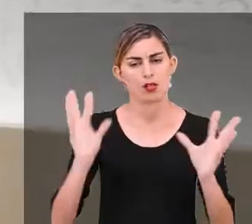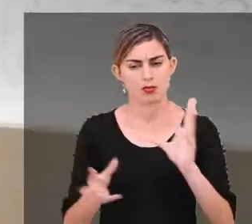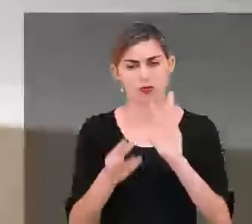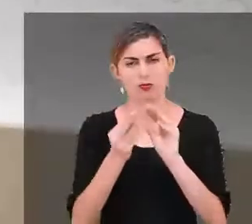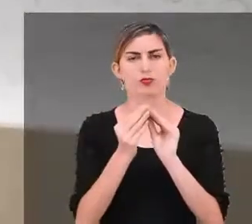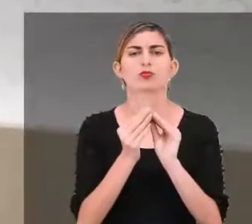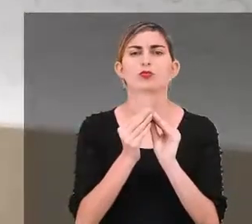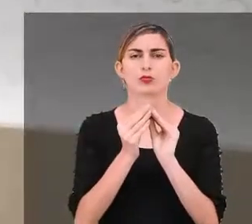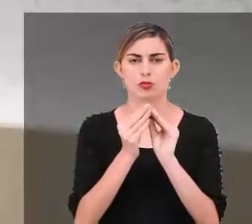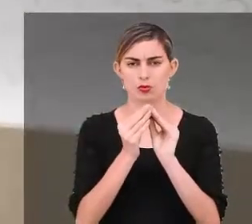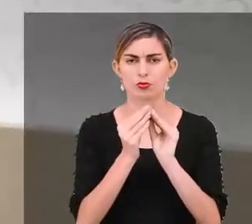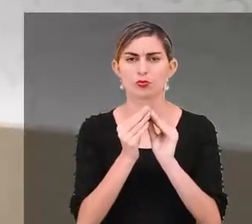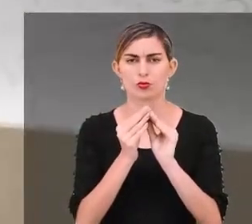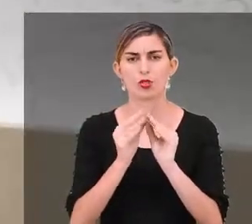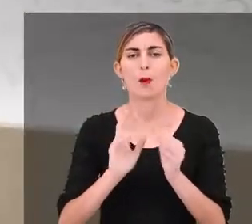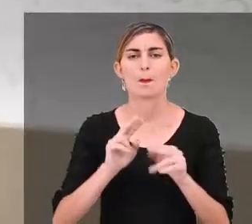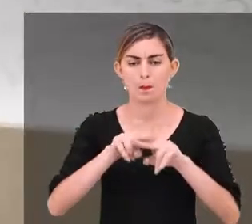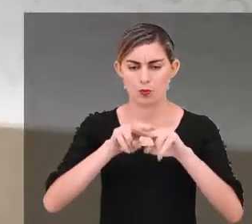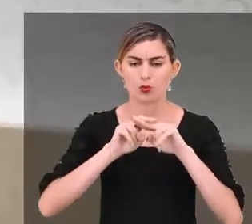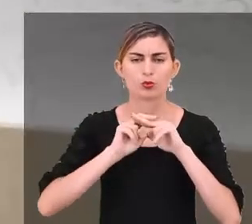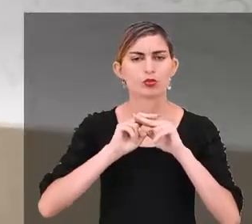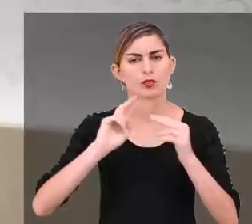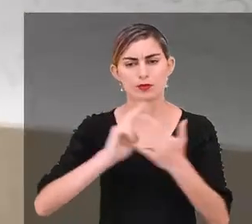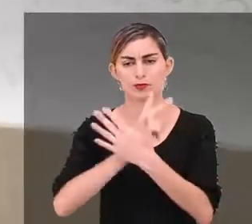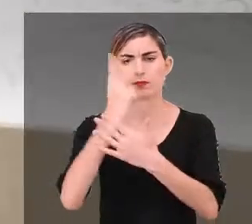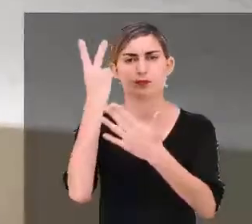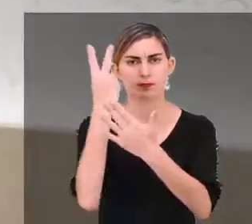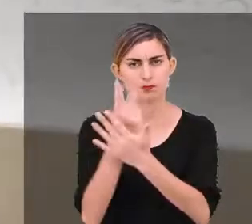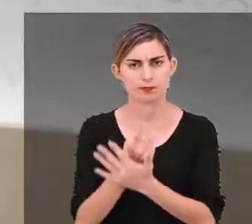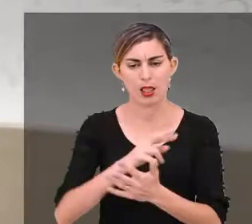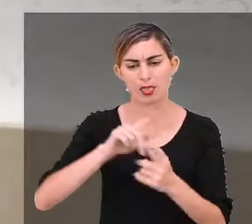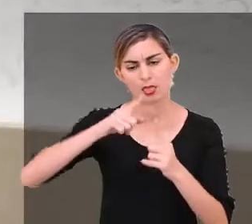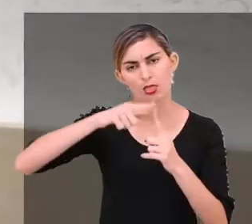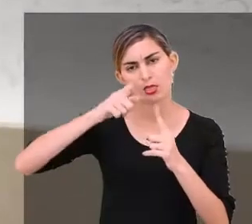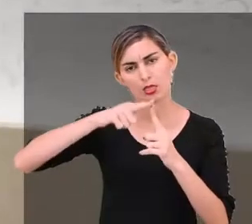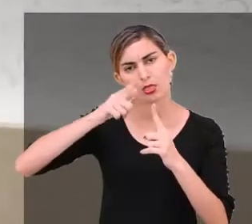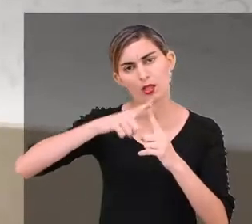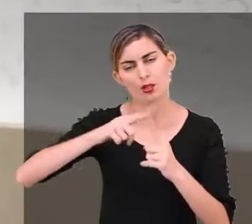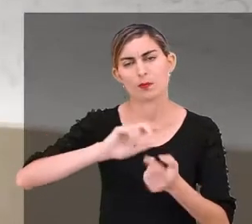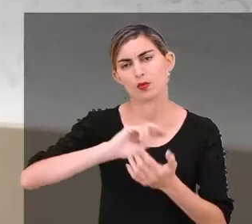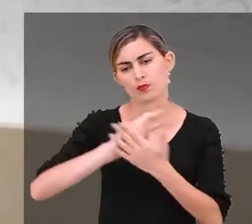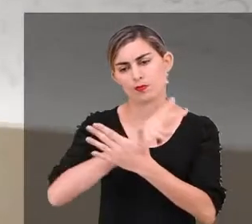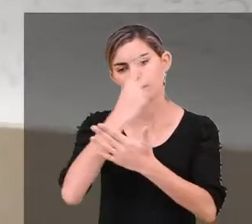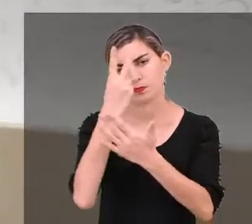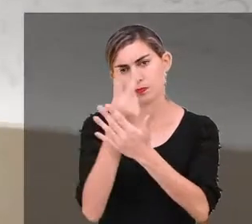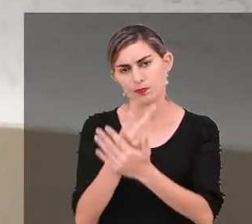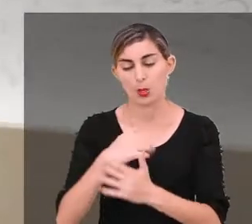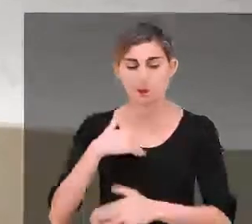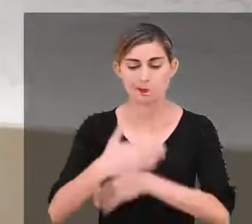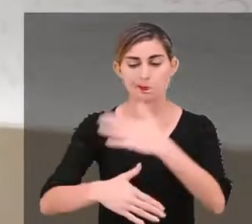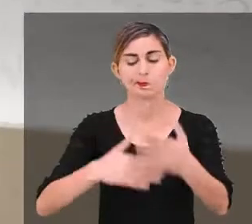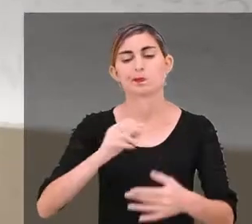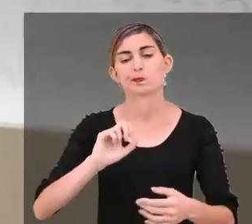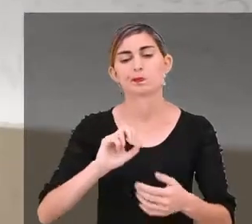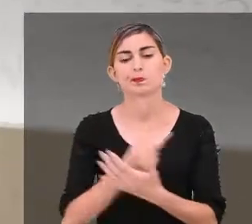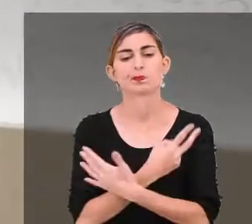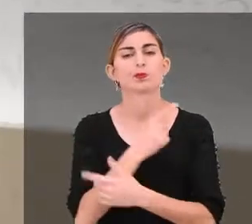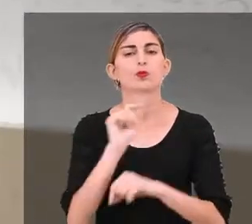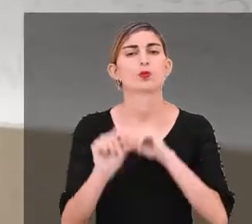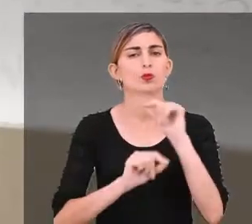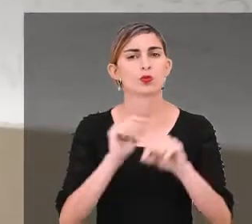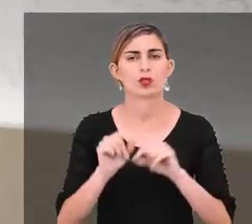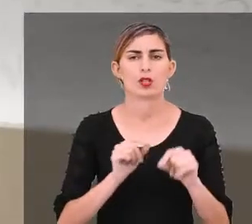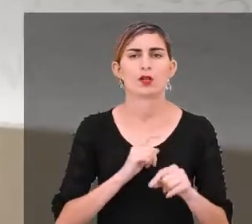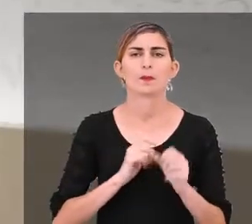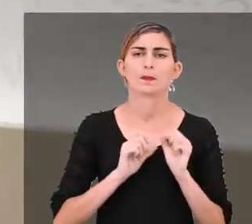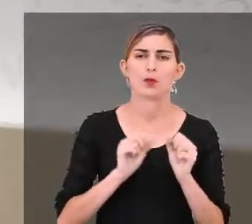breve resumo das causas dos acidentes, dos tipos de acidentes, as consequências que eles podem trazer